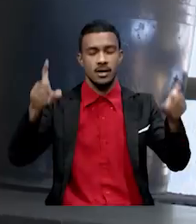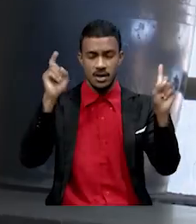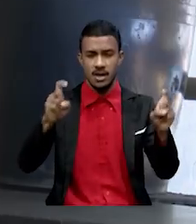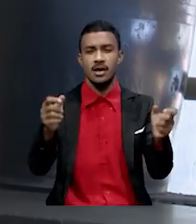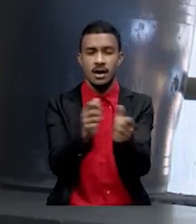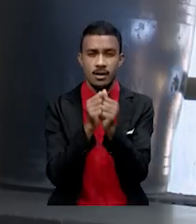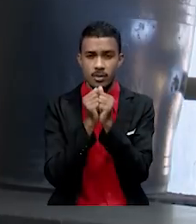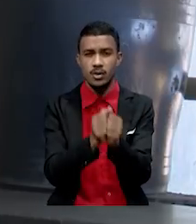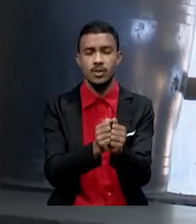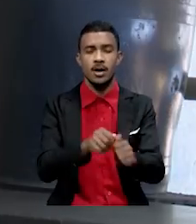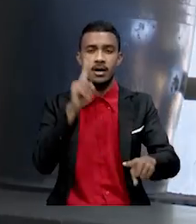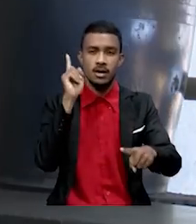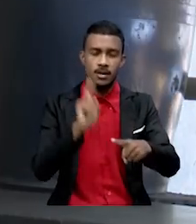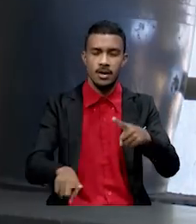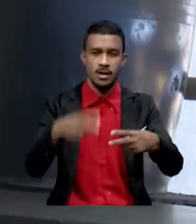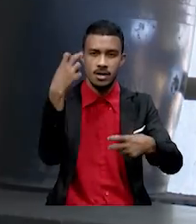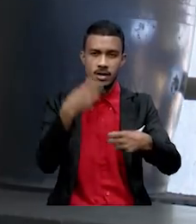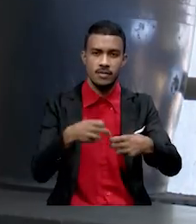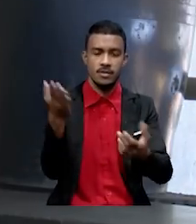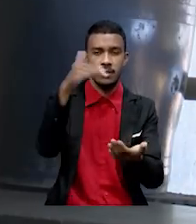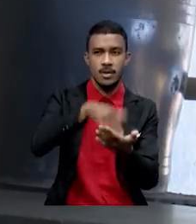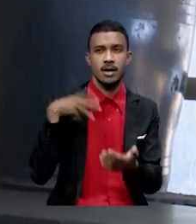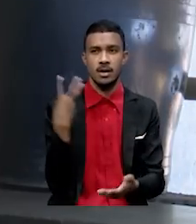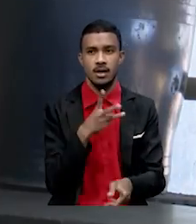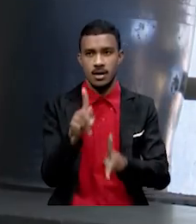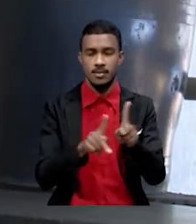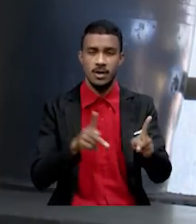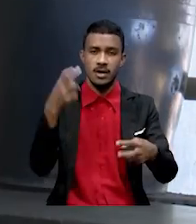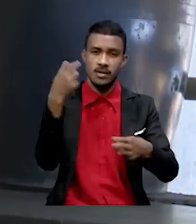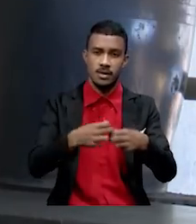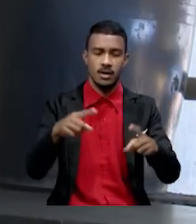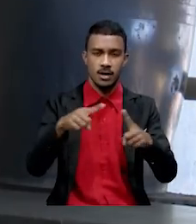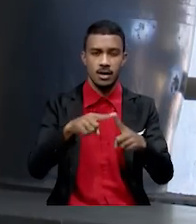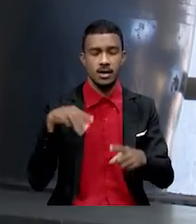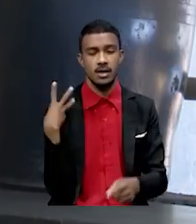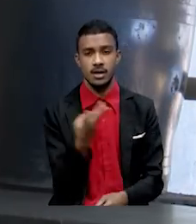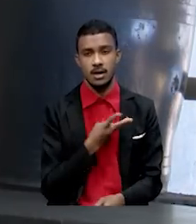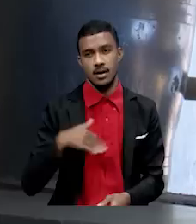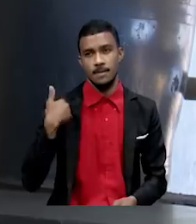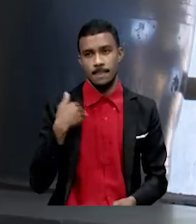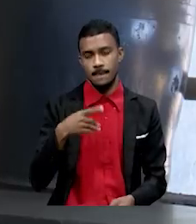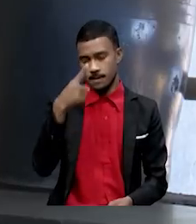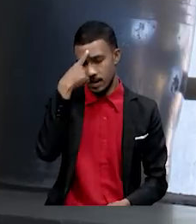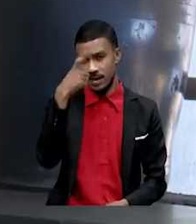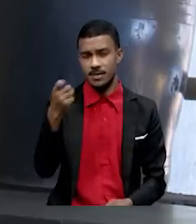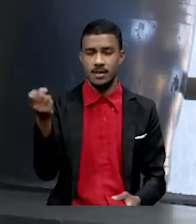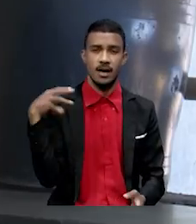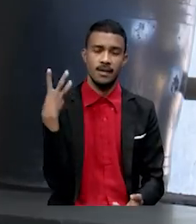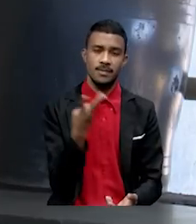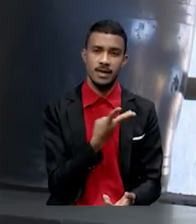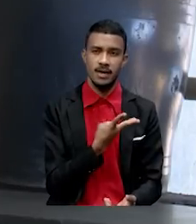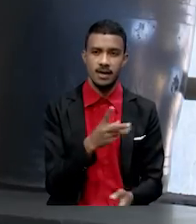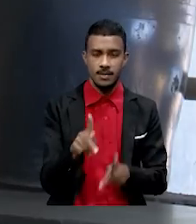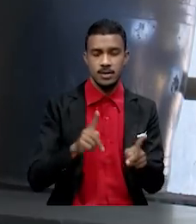para la belle tiru san e tenia povo Deus está aí, tem a juventude. Deus está a mim, também a minha juventude. Barak